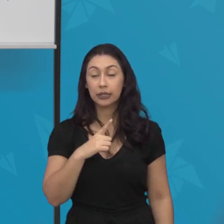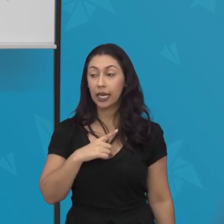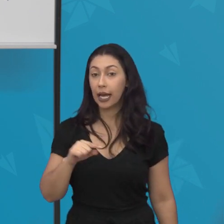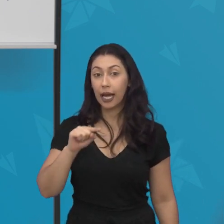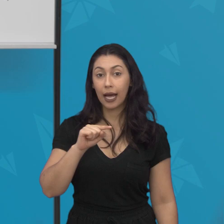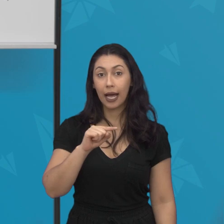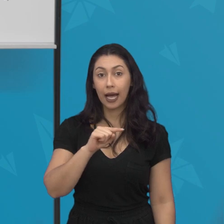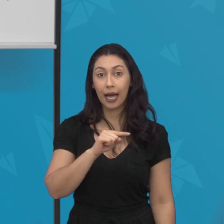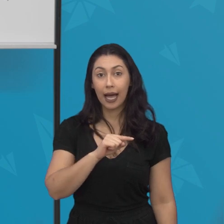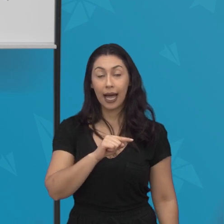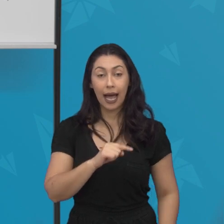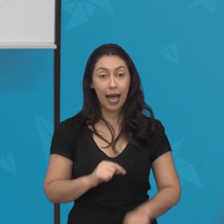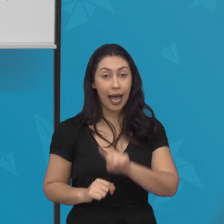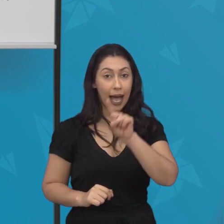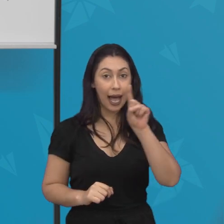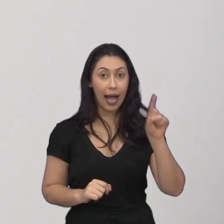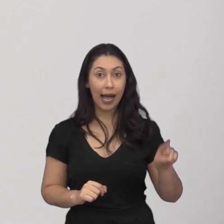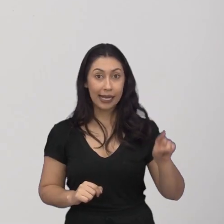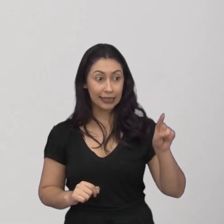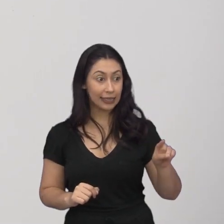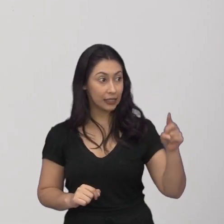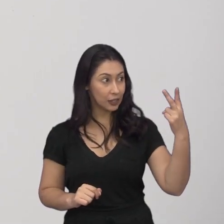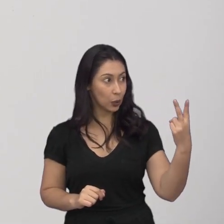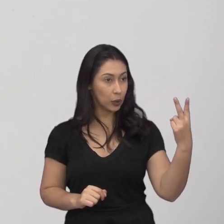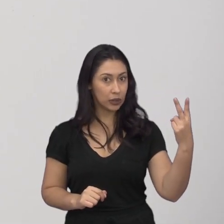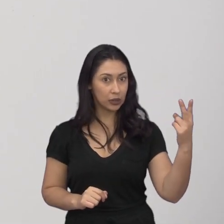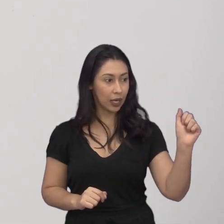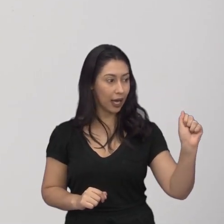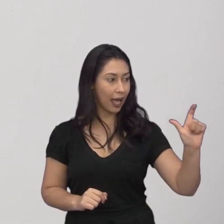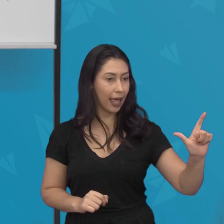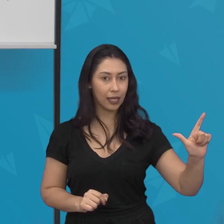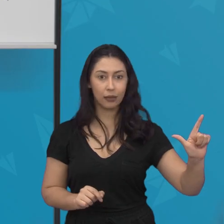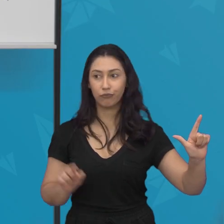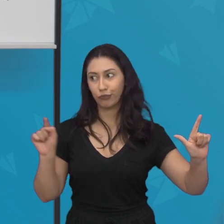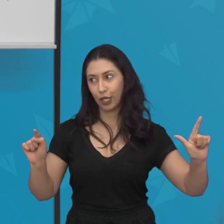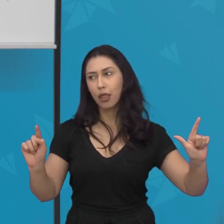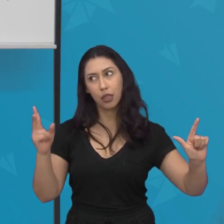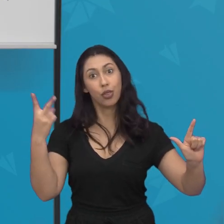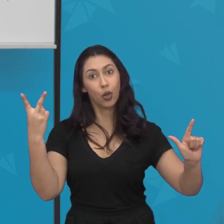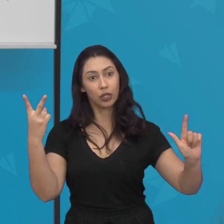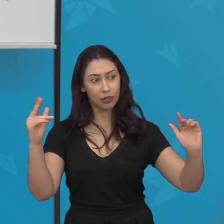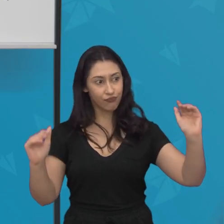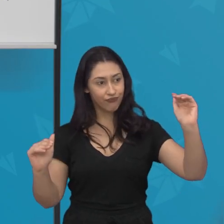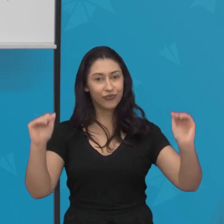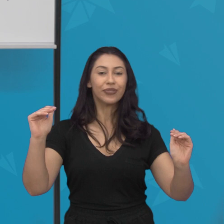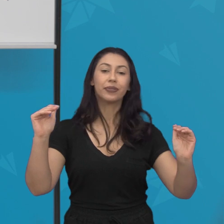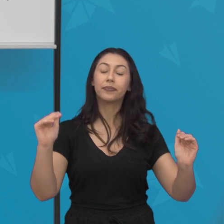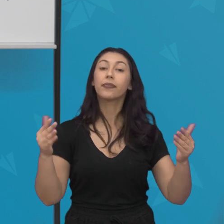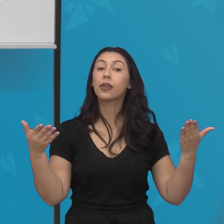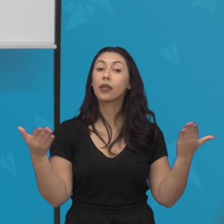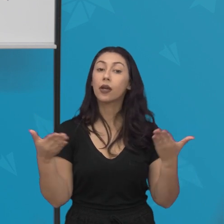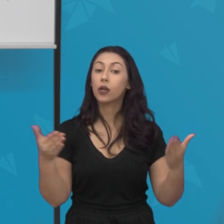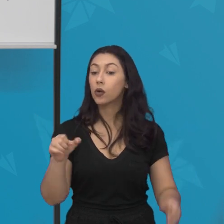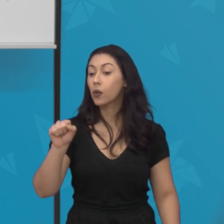pode colocar então previamente os 2 alumínios aqui, tudo bem? Balançado agora a gente vai lá, por exemplo,